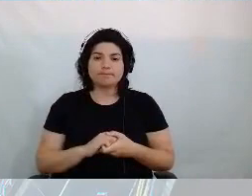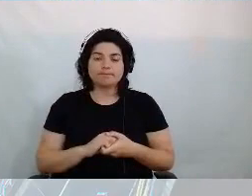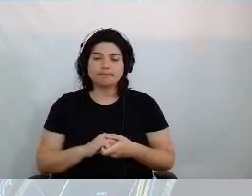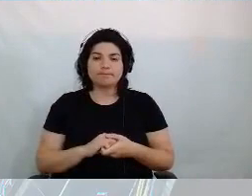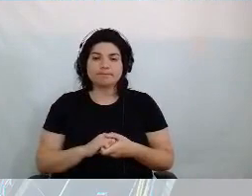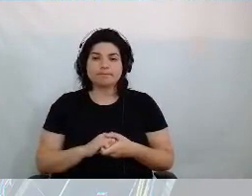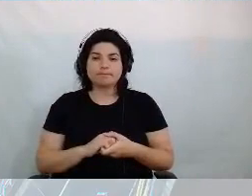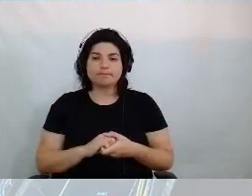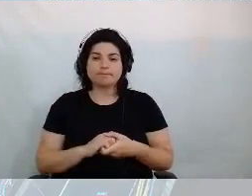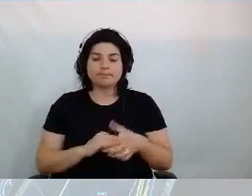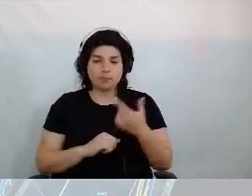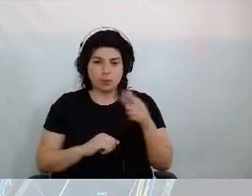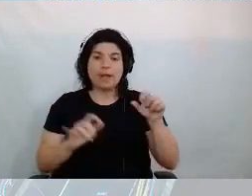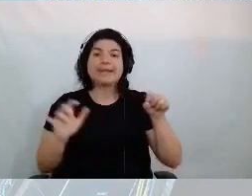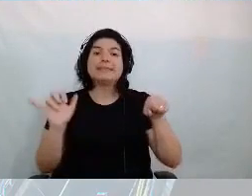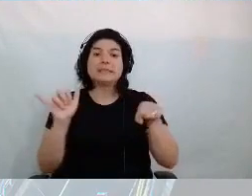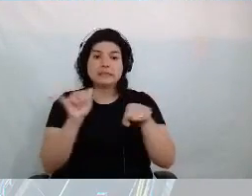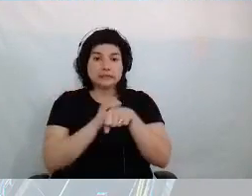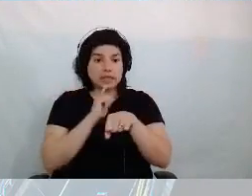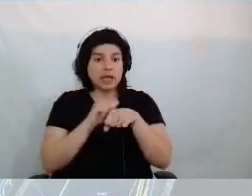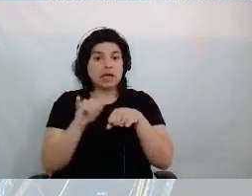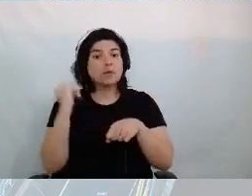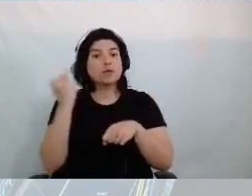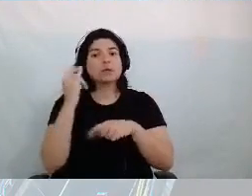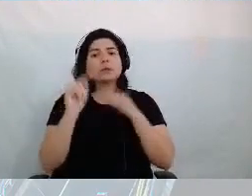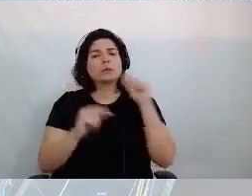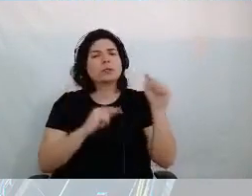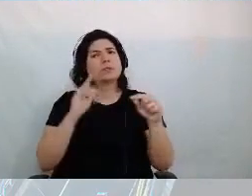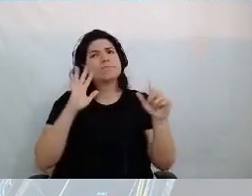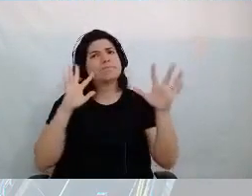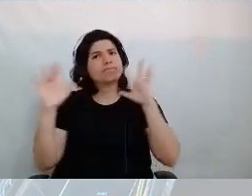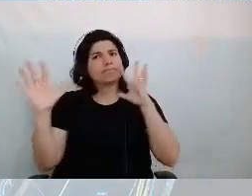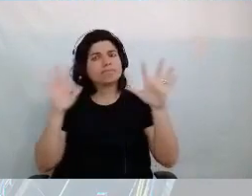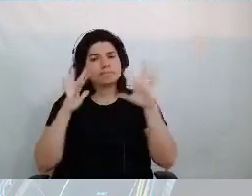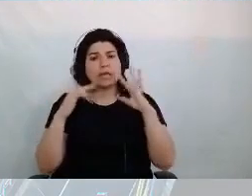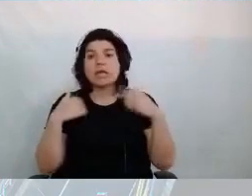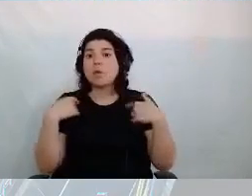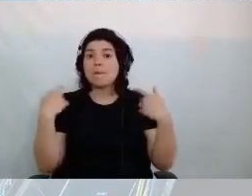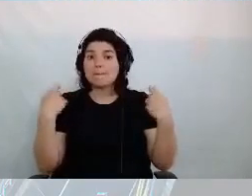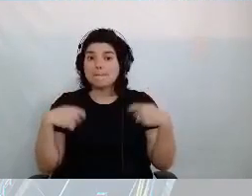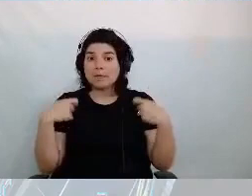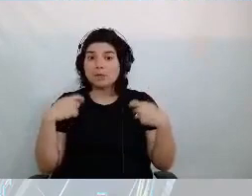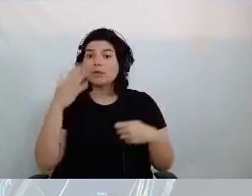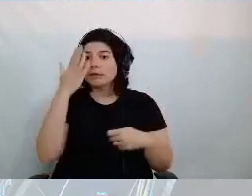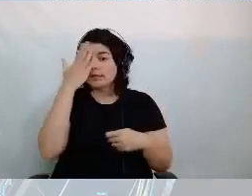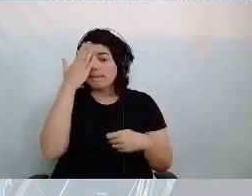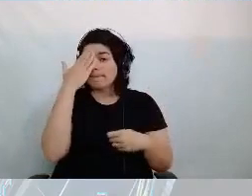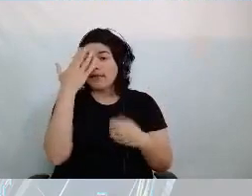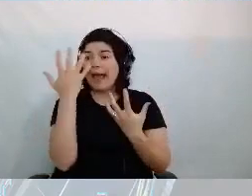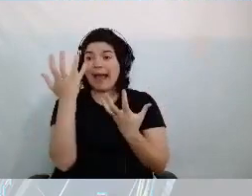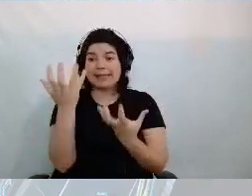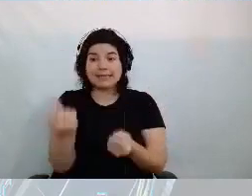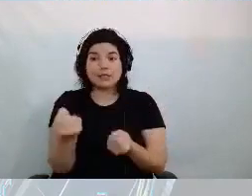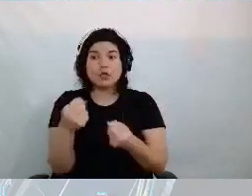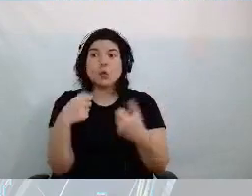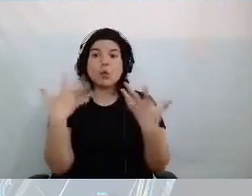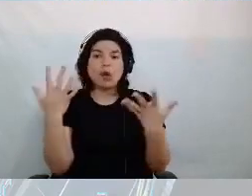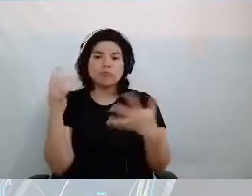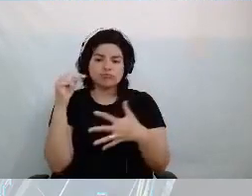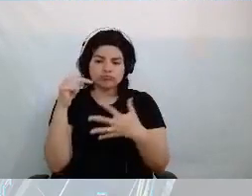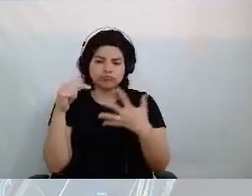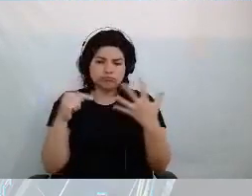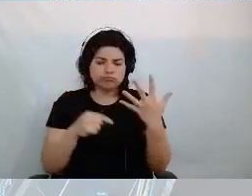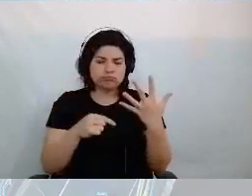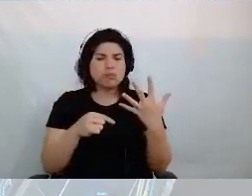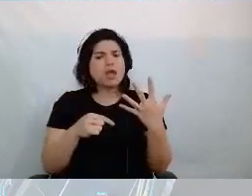Entrando nas estratégias, o que é importante a gente pensar? Eu preciso definir os critérios de aceite. Então, assim, eu sou